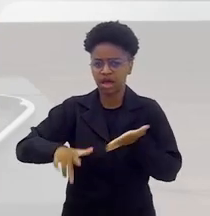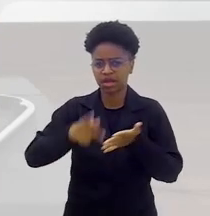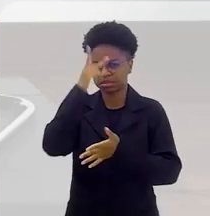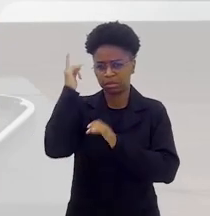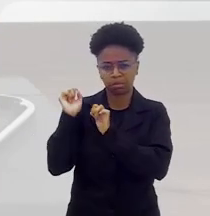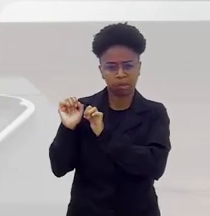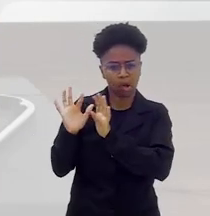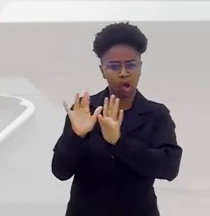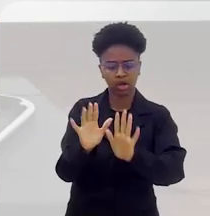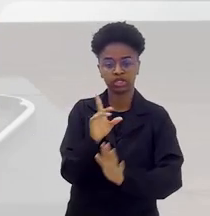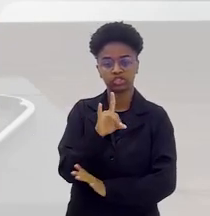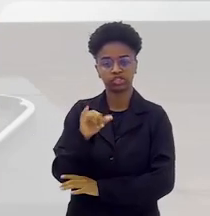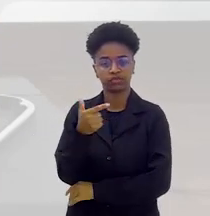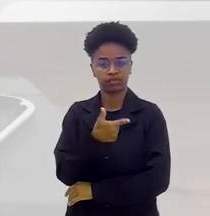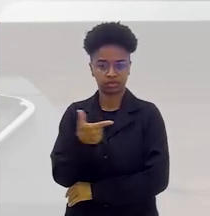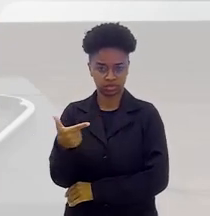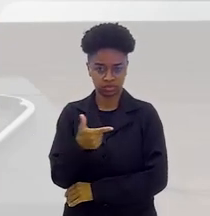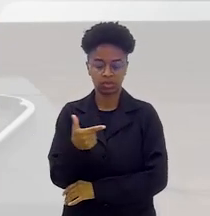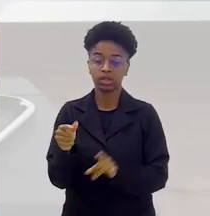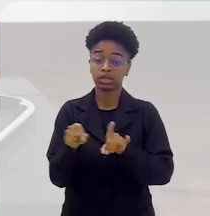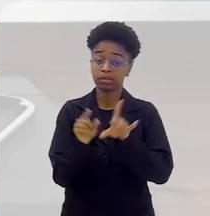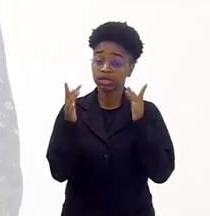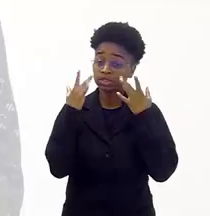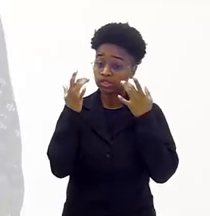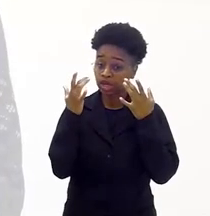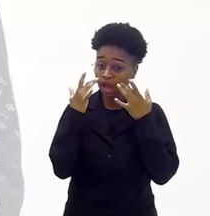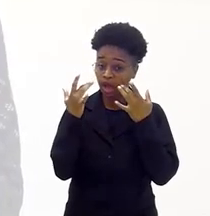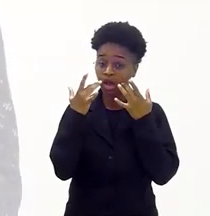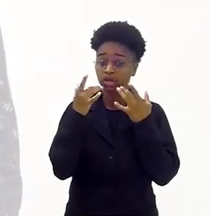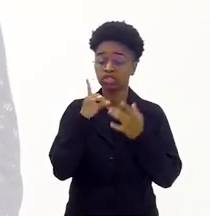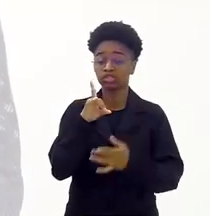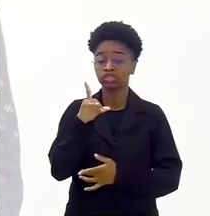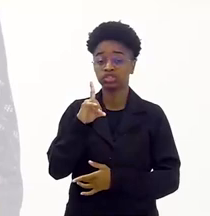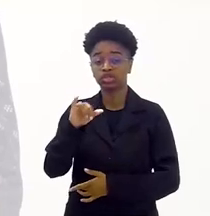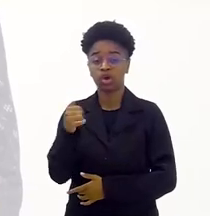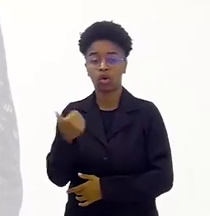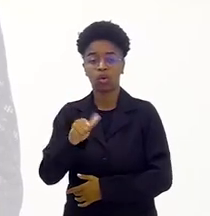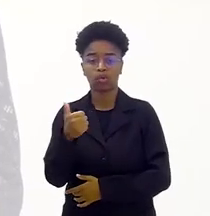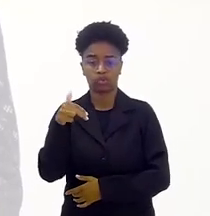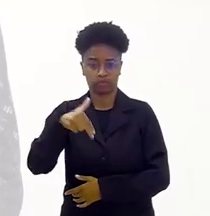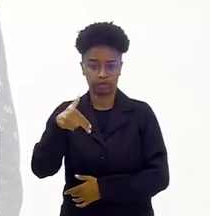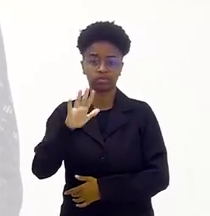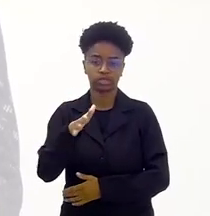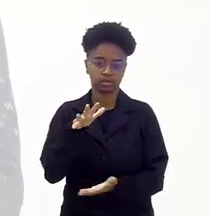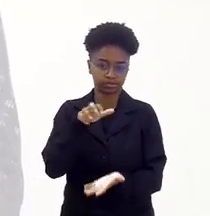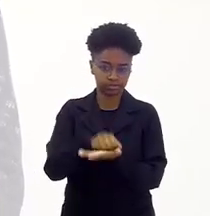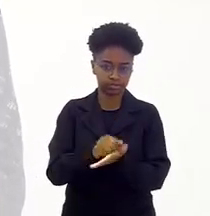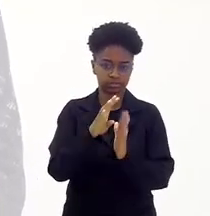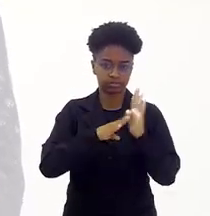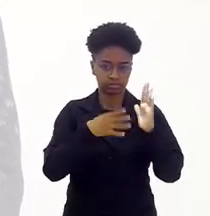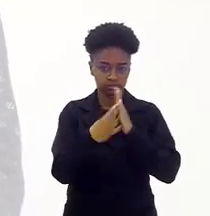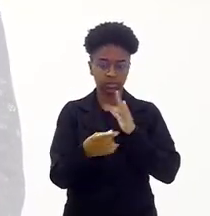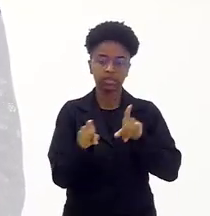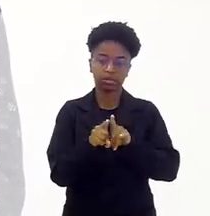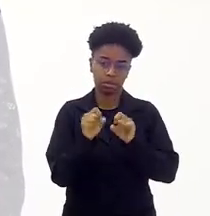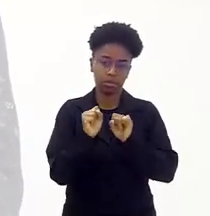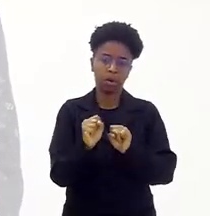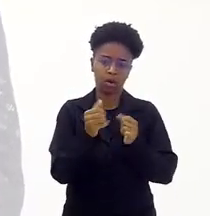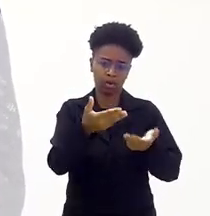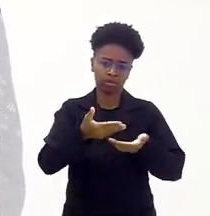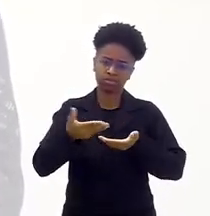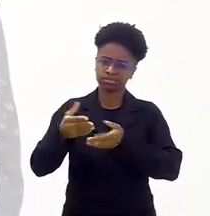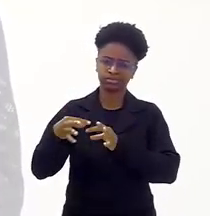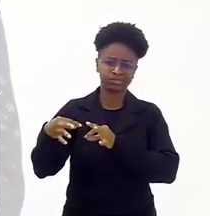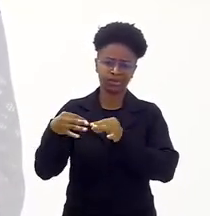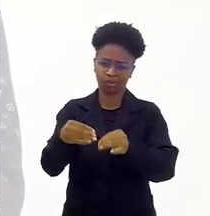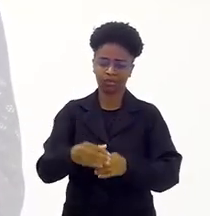vamos no dia 22, né? E a peça de Dom Arani vai ser no dia 11 de novembro, que já está agendada. Também nós queremos contar